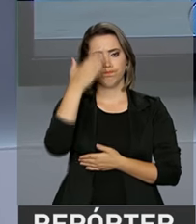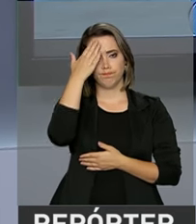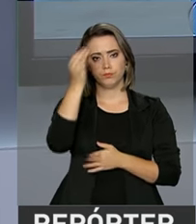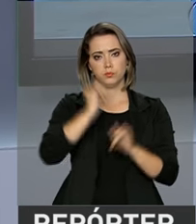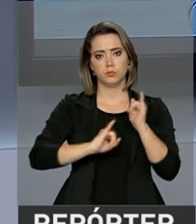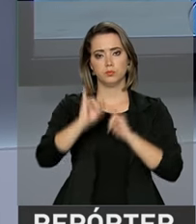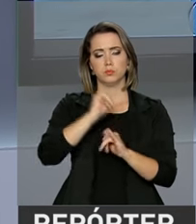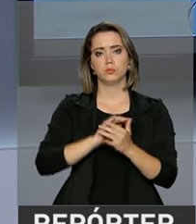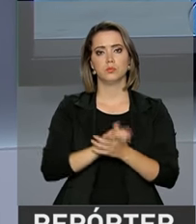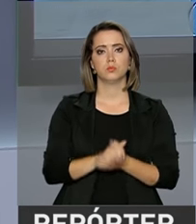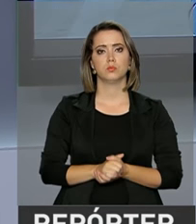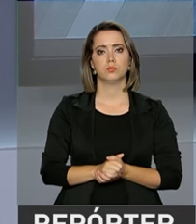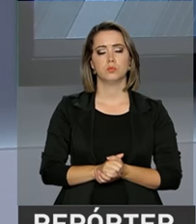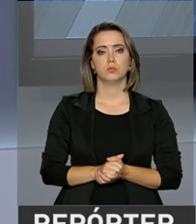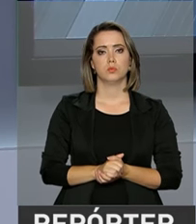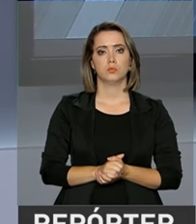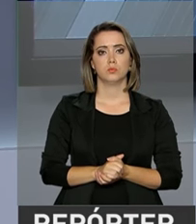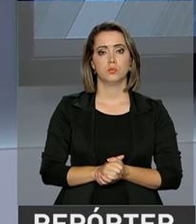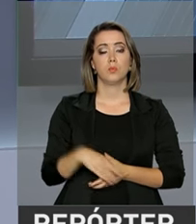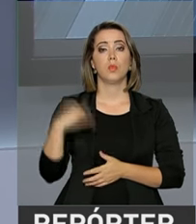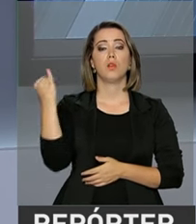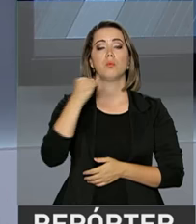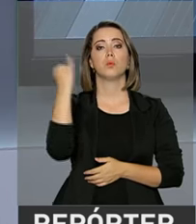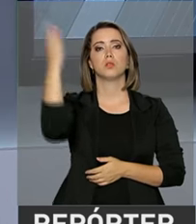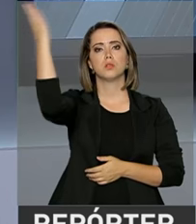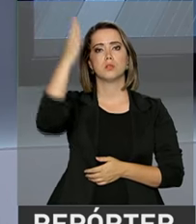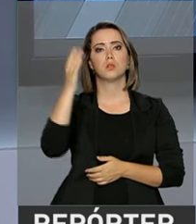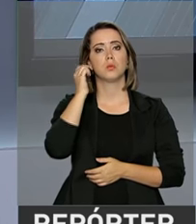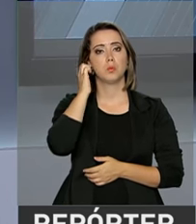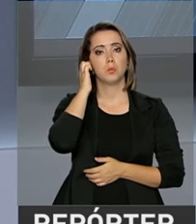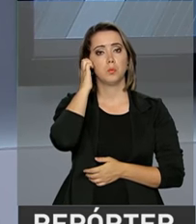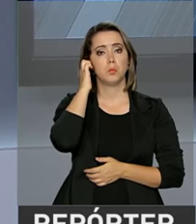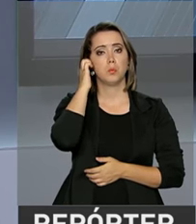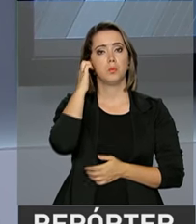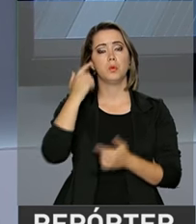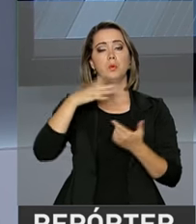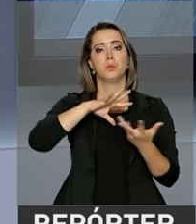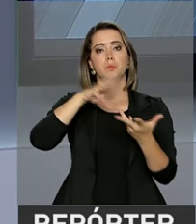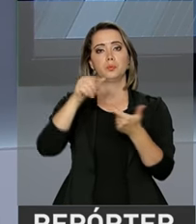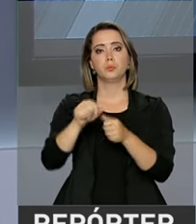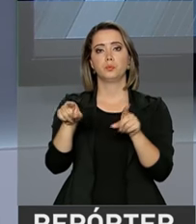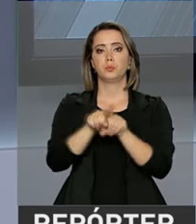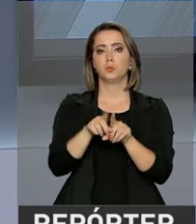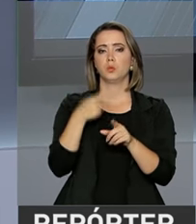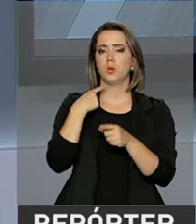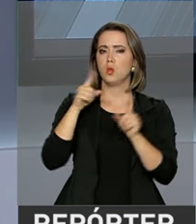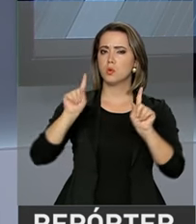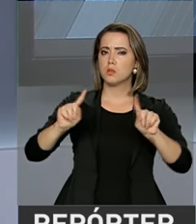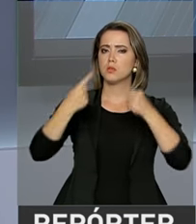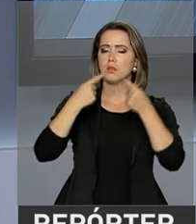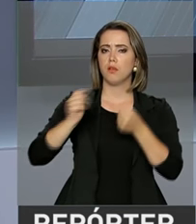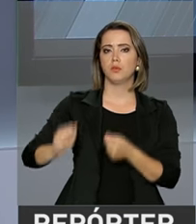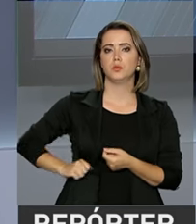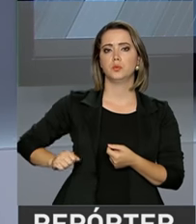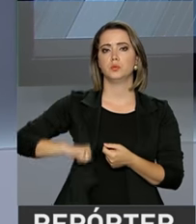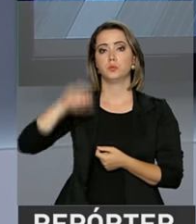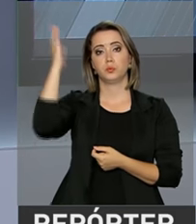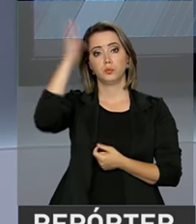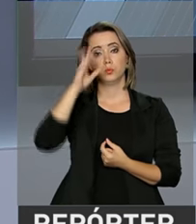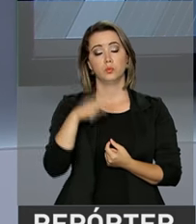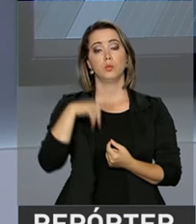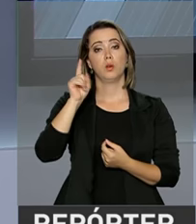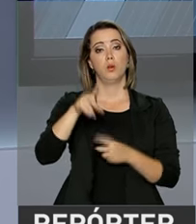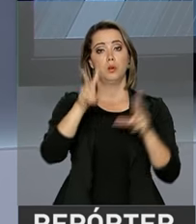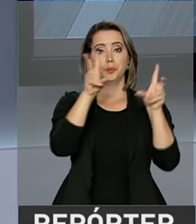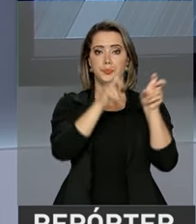pelas informações. A importância do Brasil no cenário internacional e os desafios dos diplomatas brasileiros